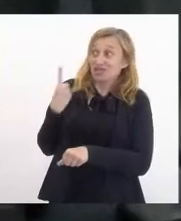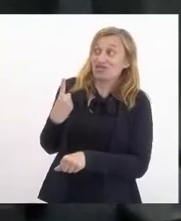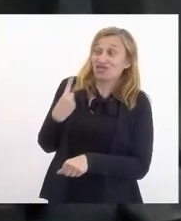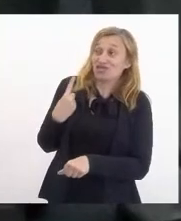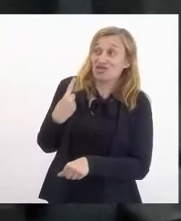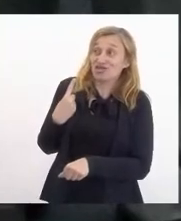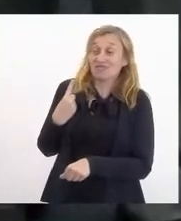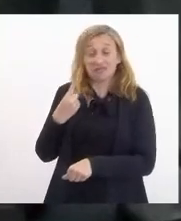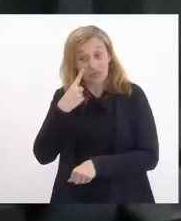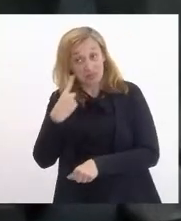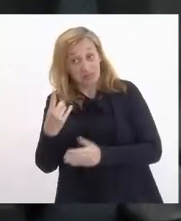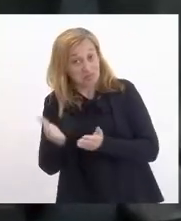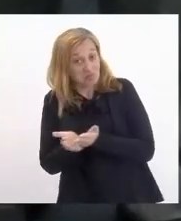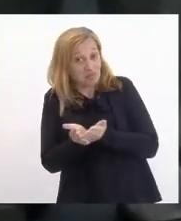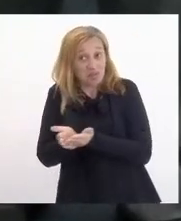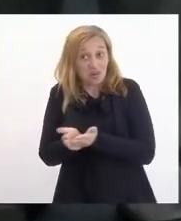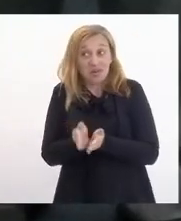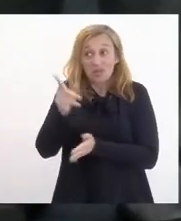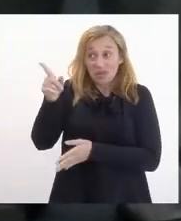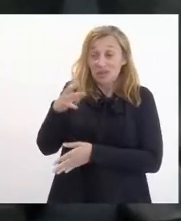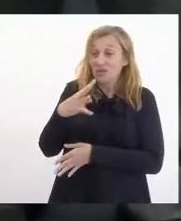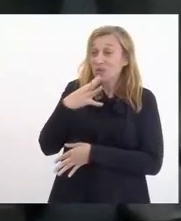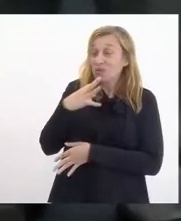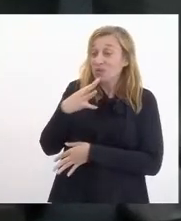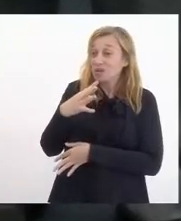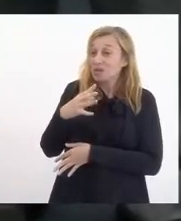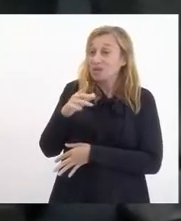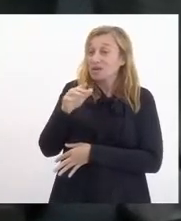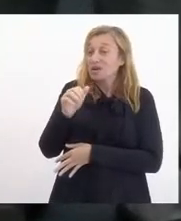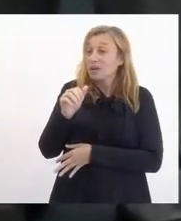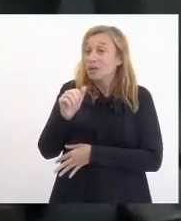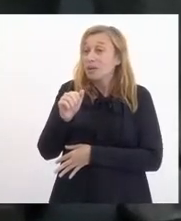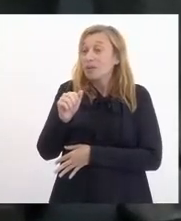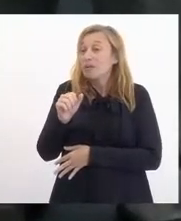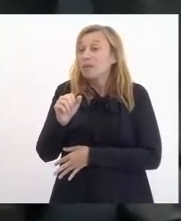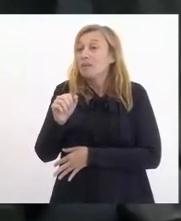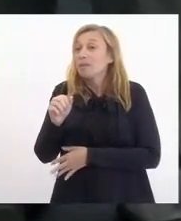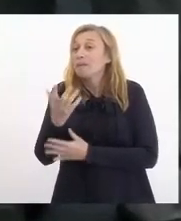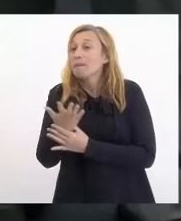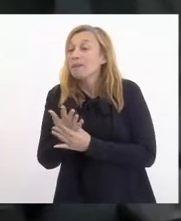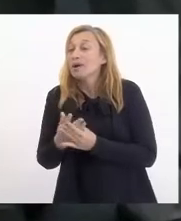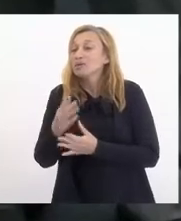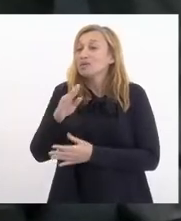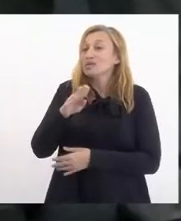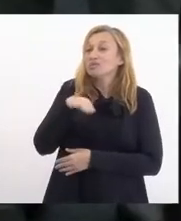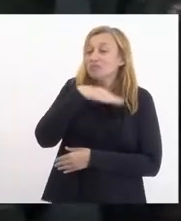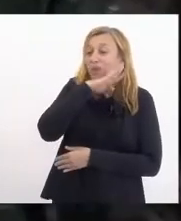viu, Bebeto? Porque você é conhecido como mão de porco. Então...